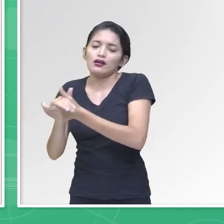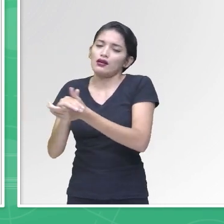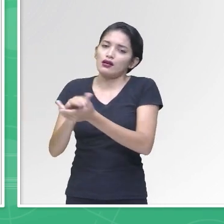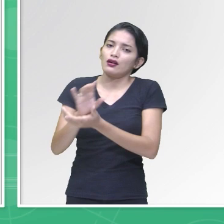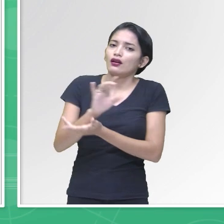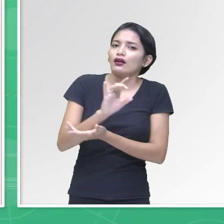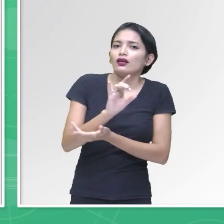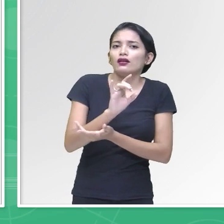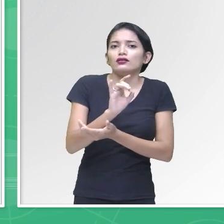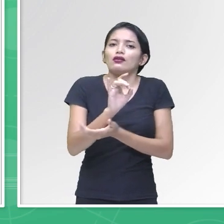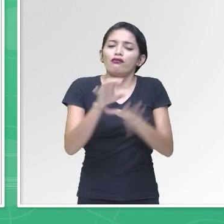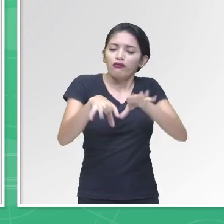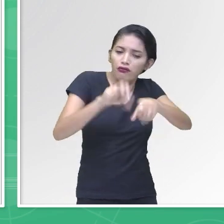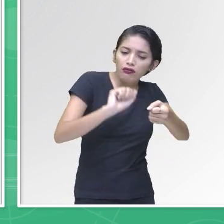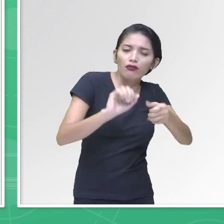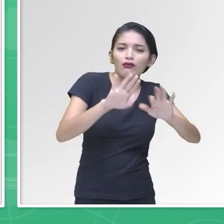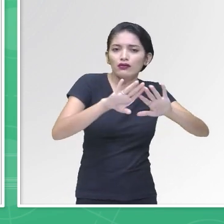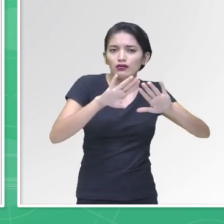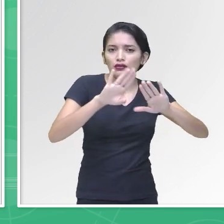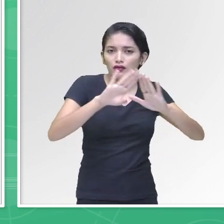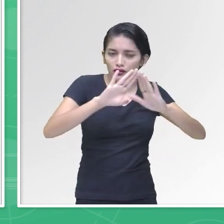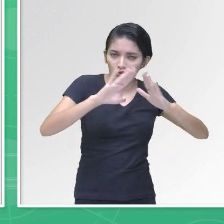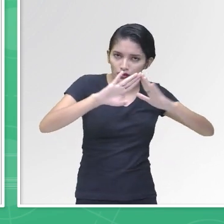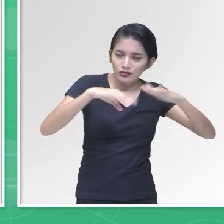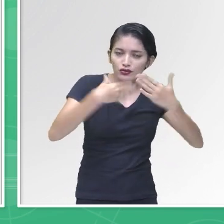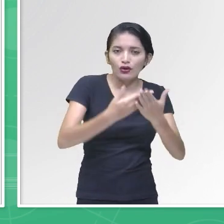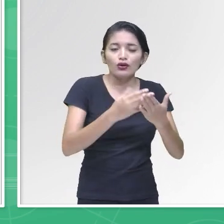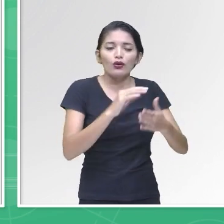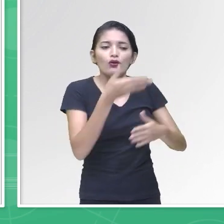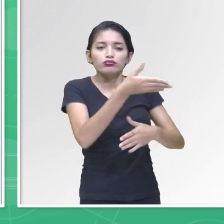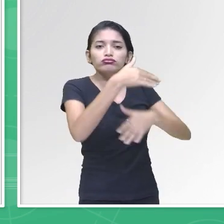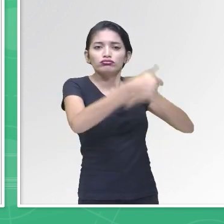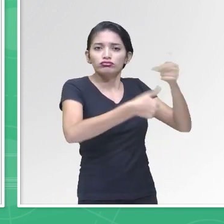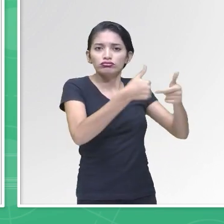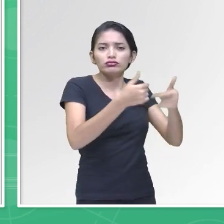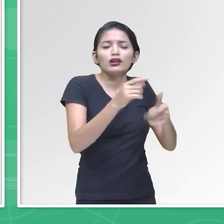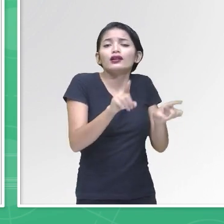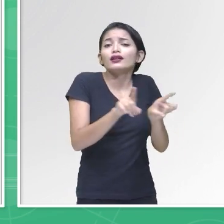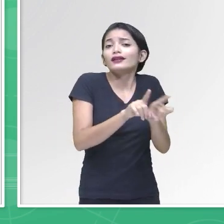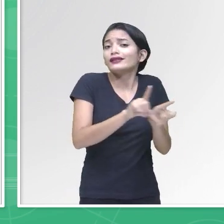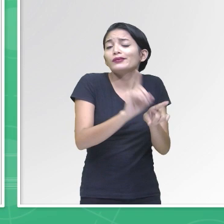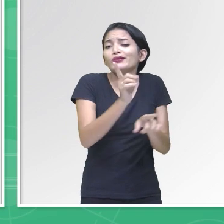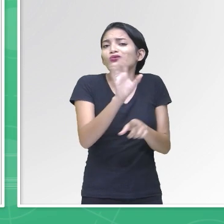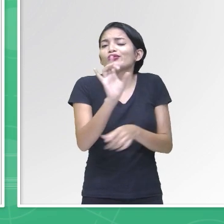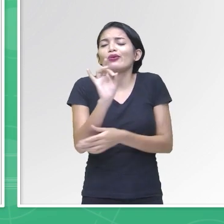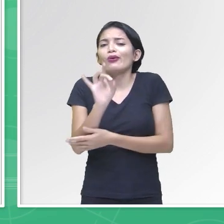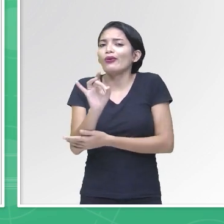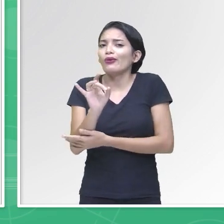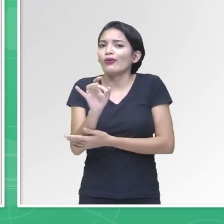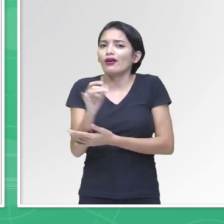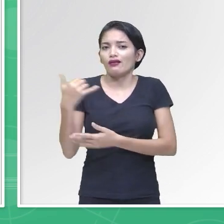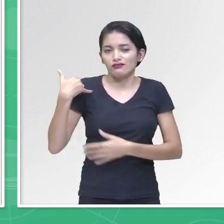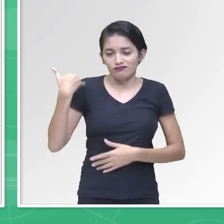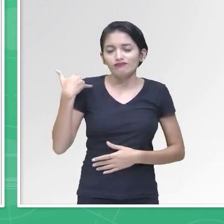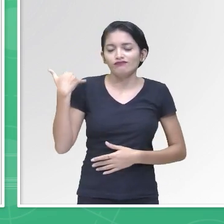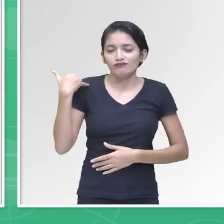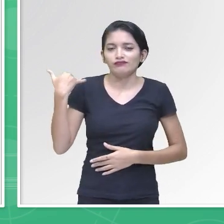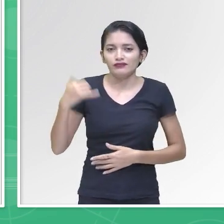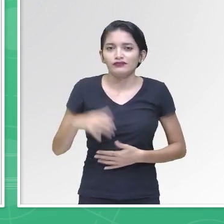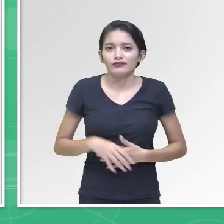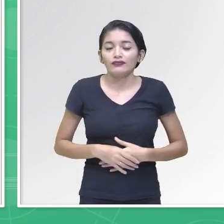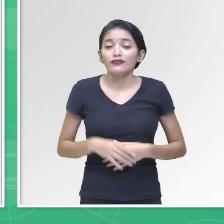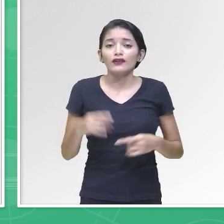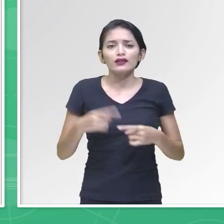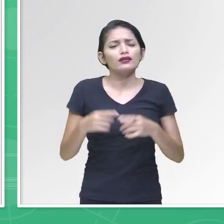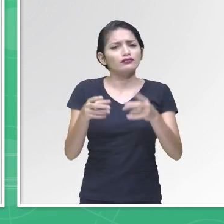somente escolarizar-se, não somente entrar no mercado de trabalho e nem tampouco somente a idade, né? Porque nós